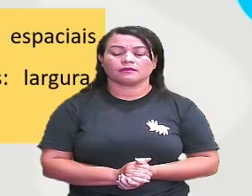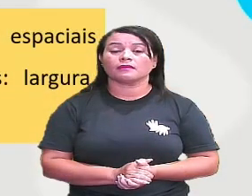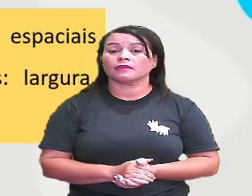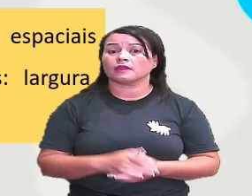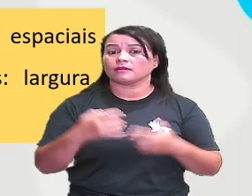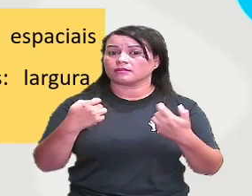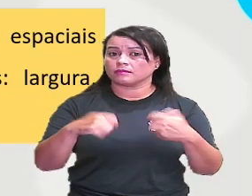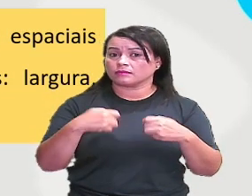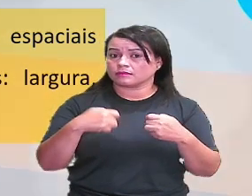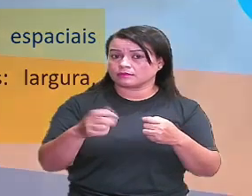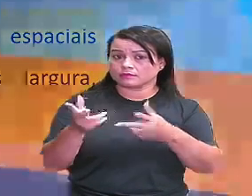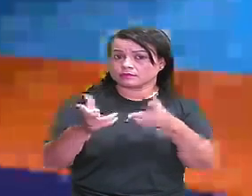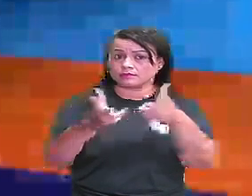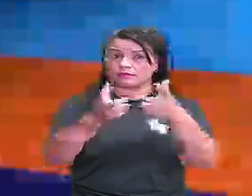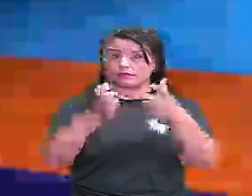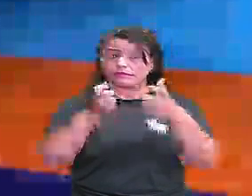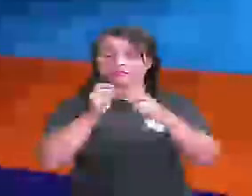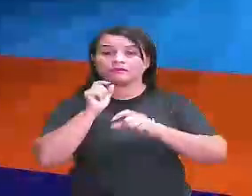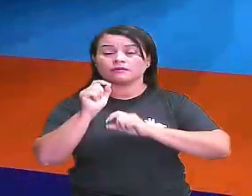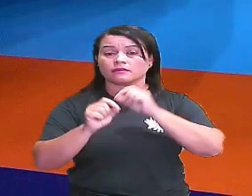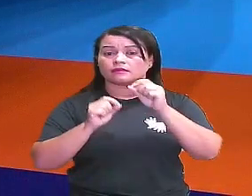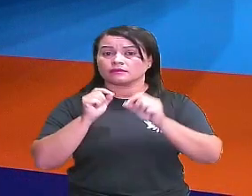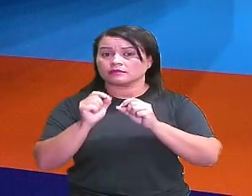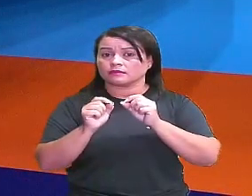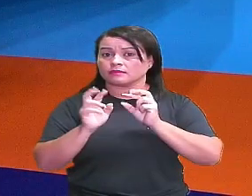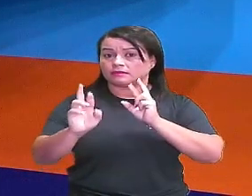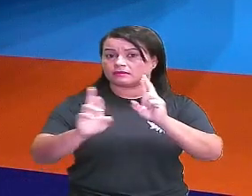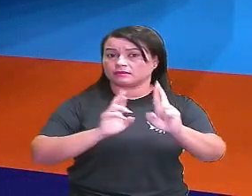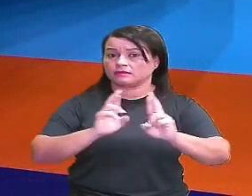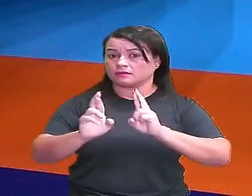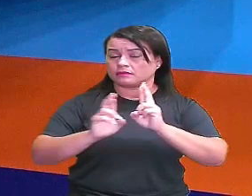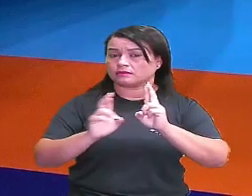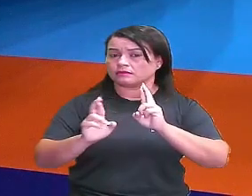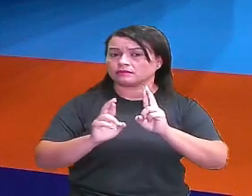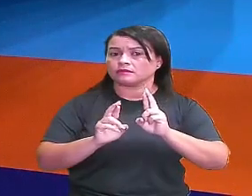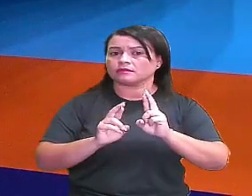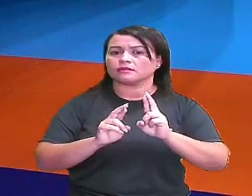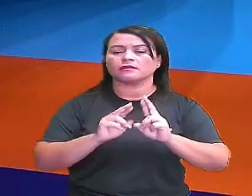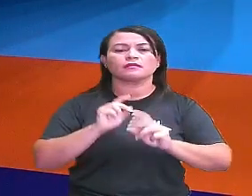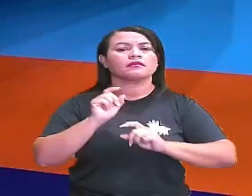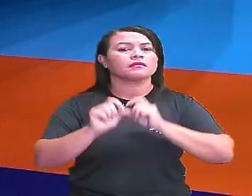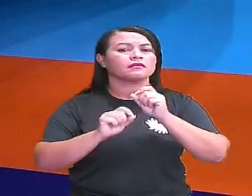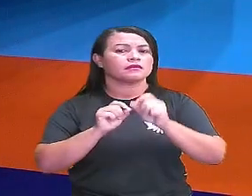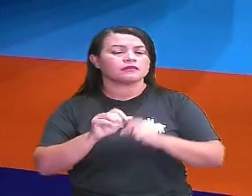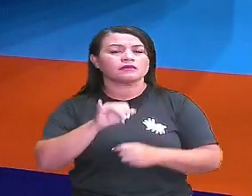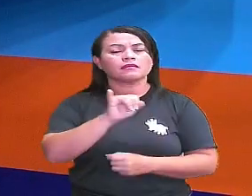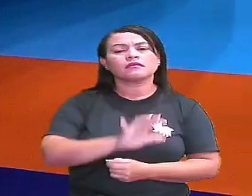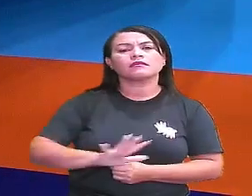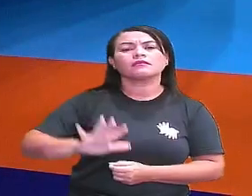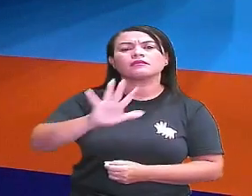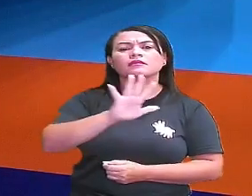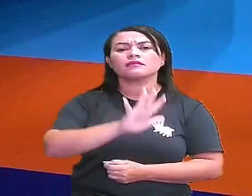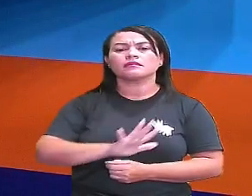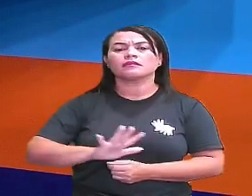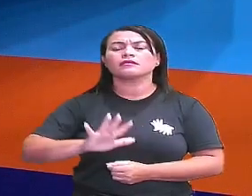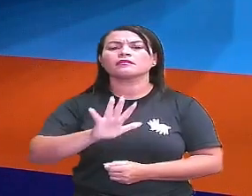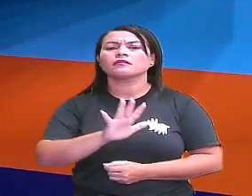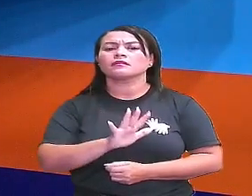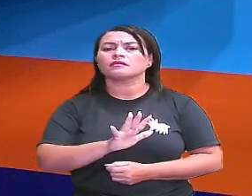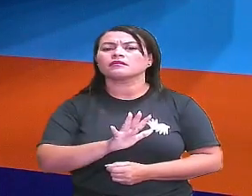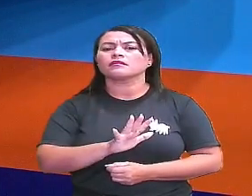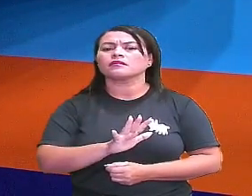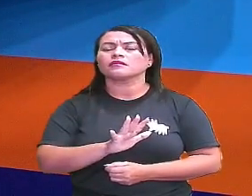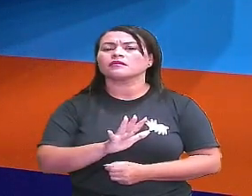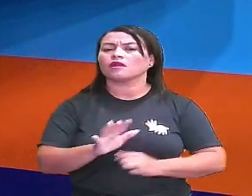gente precisa perceber, né, essa relação, né, de uma figura, de uma imagem que